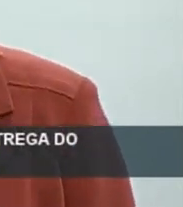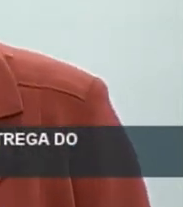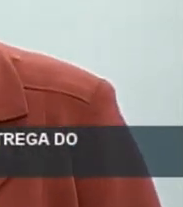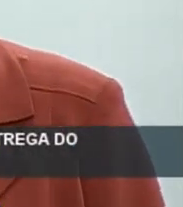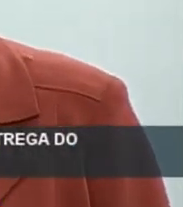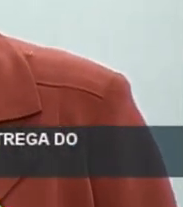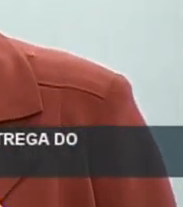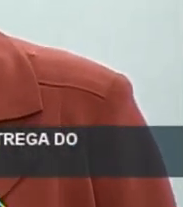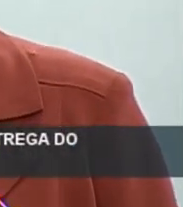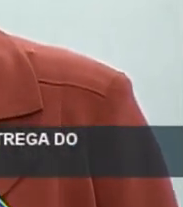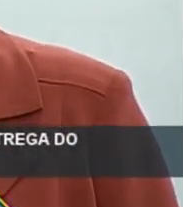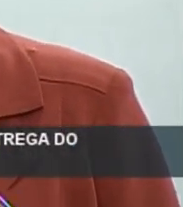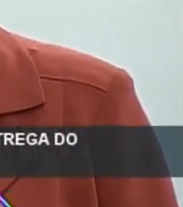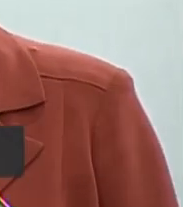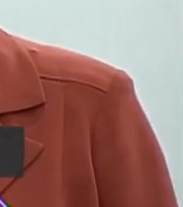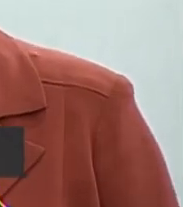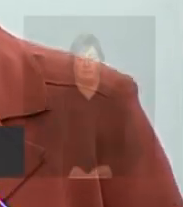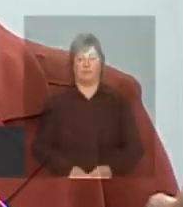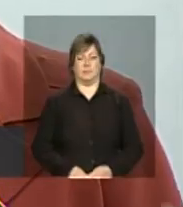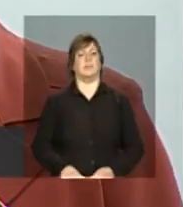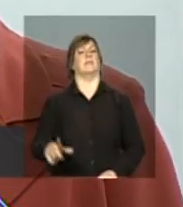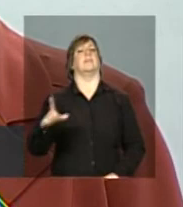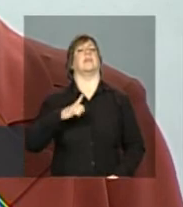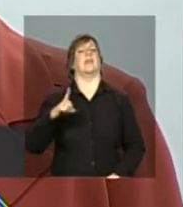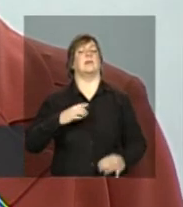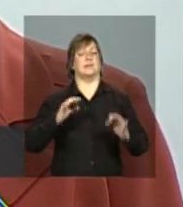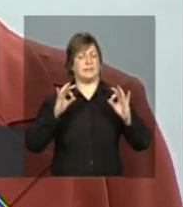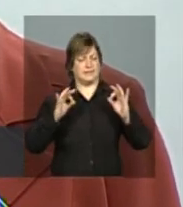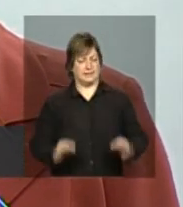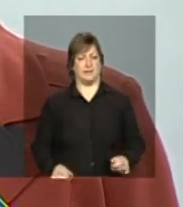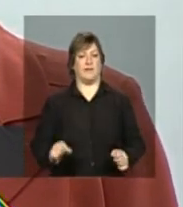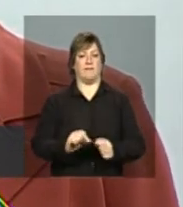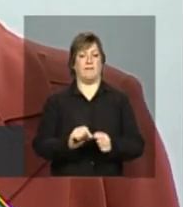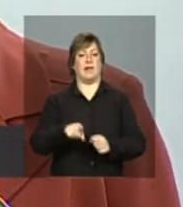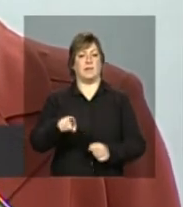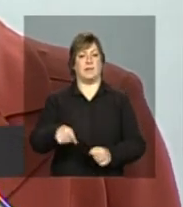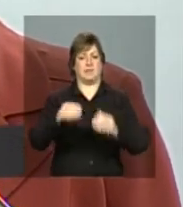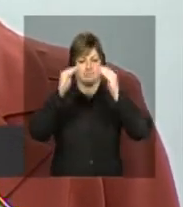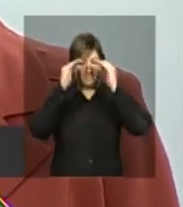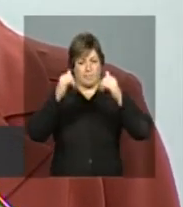tenho certeza que faço é essa homenagem